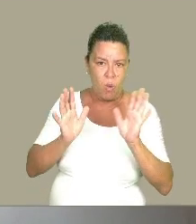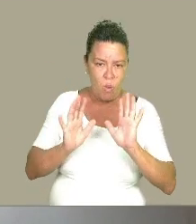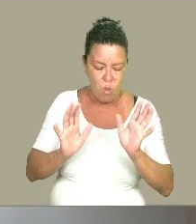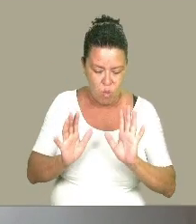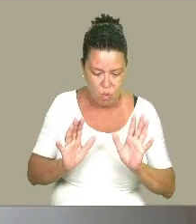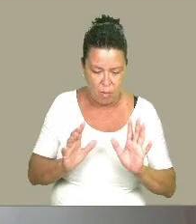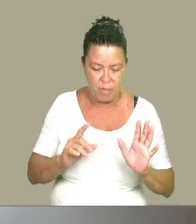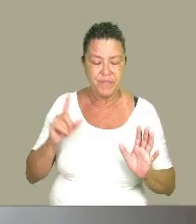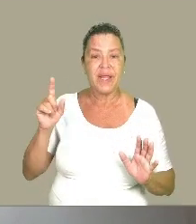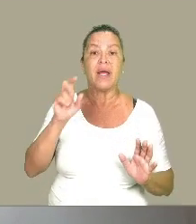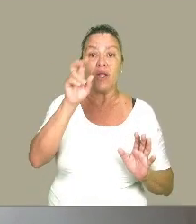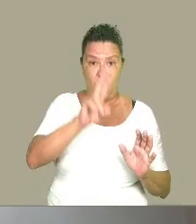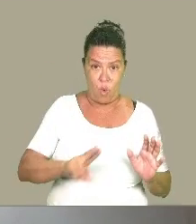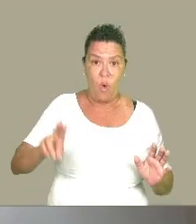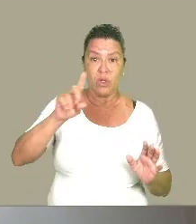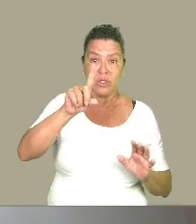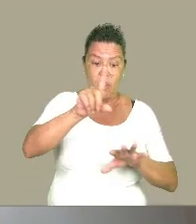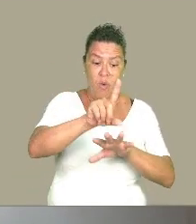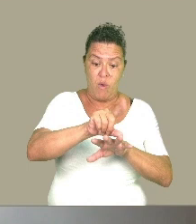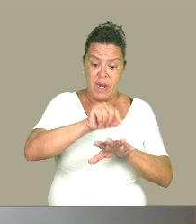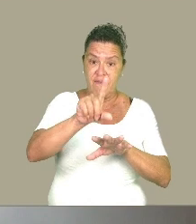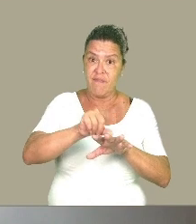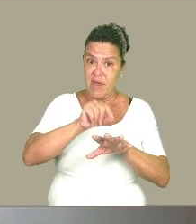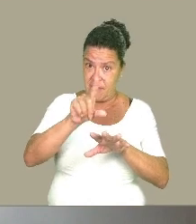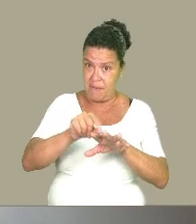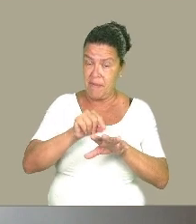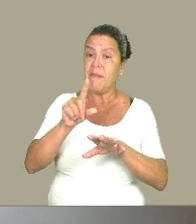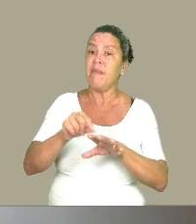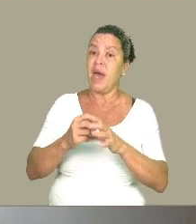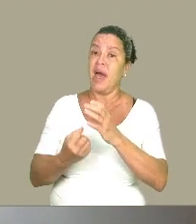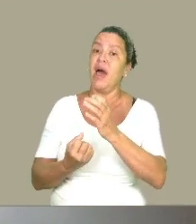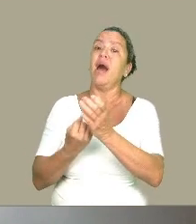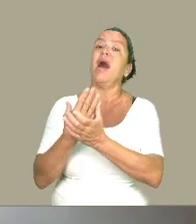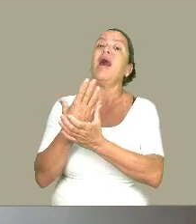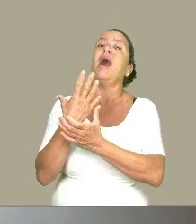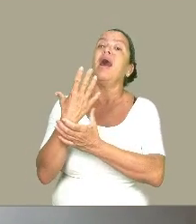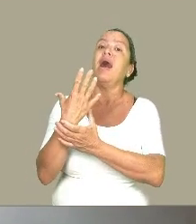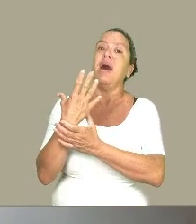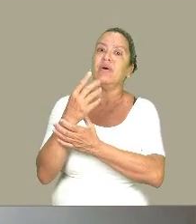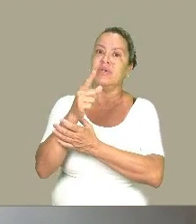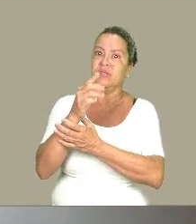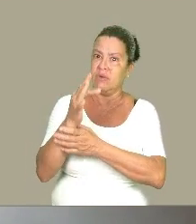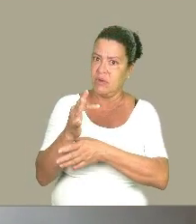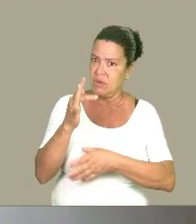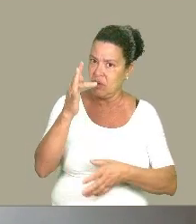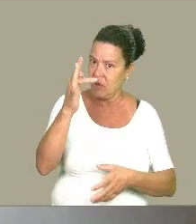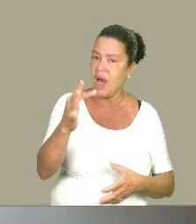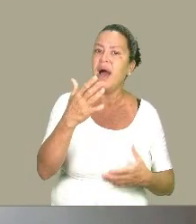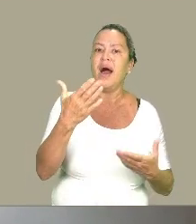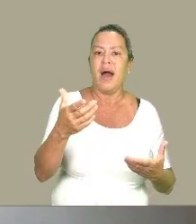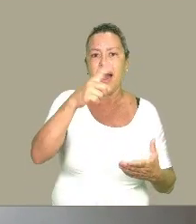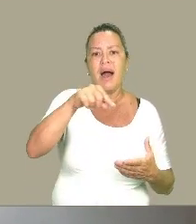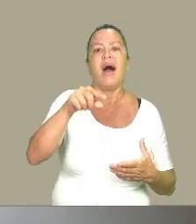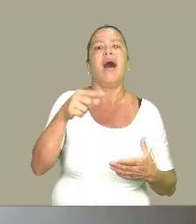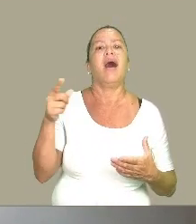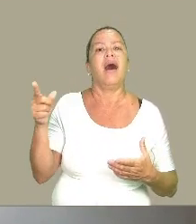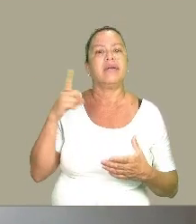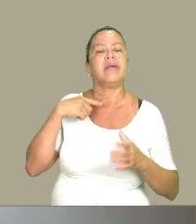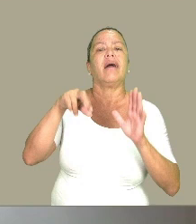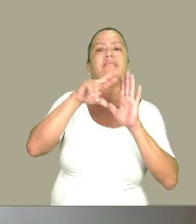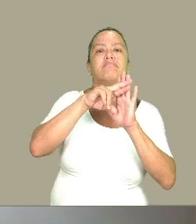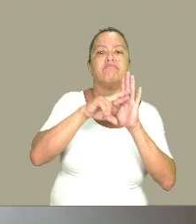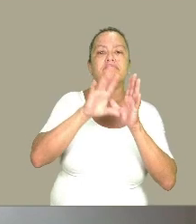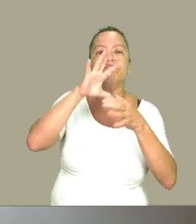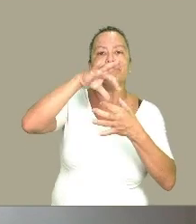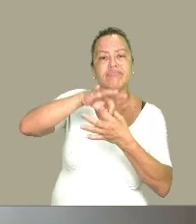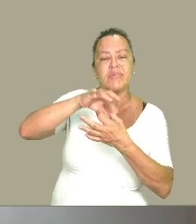Elas utilizam do seu livre-arbítrio, né? Construindo o seu destino, e vão ali estabelecer uma relação. Não